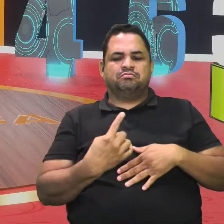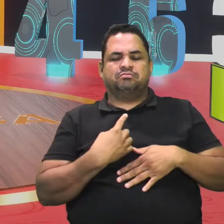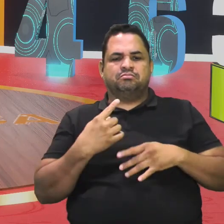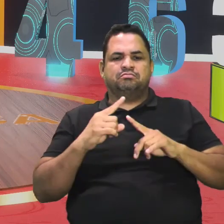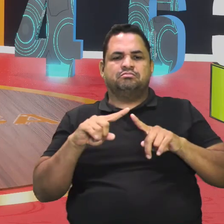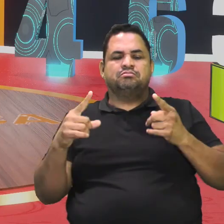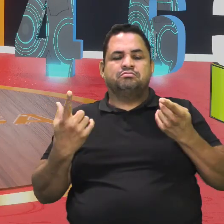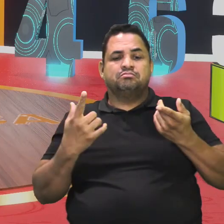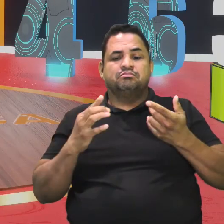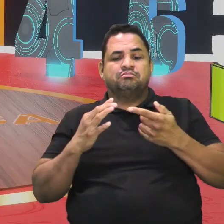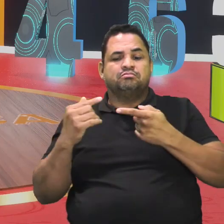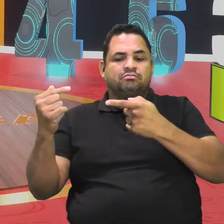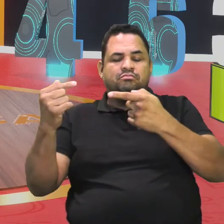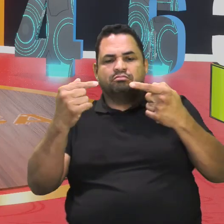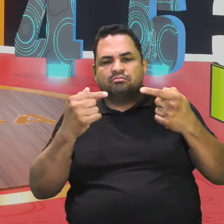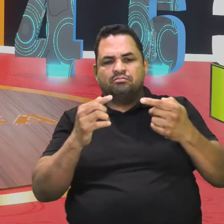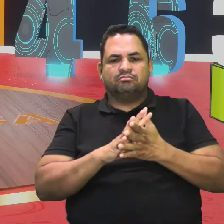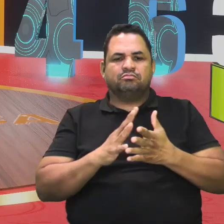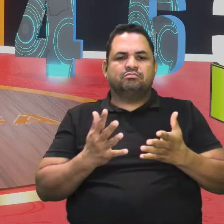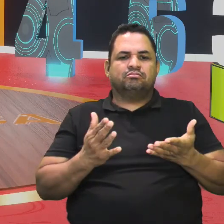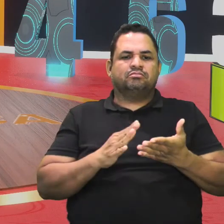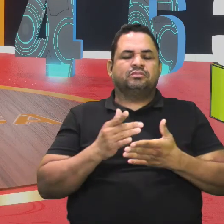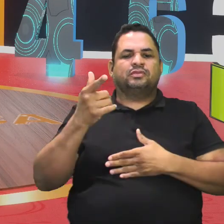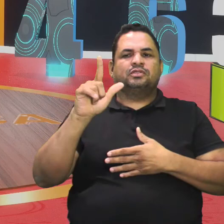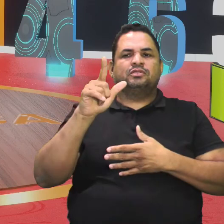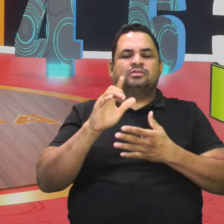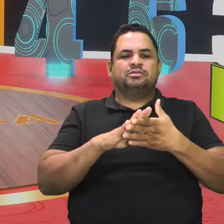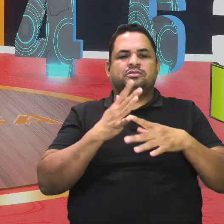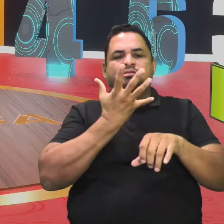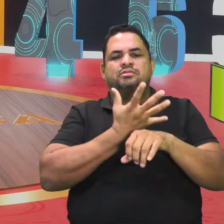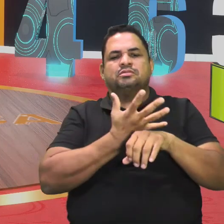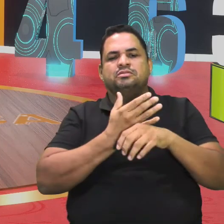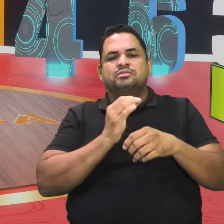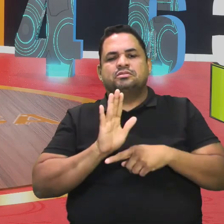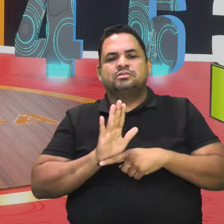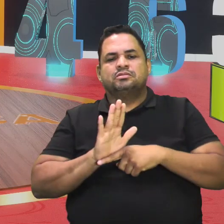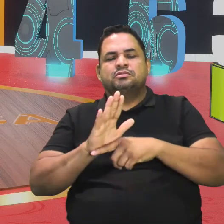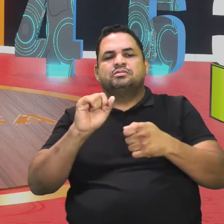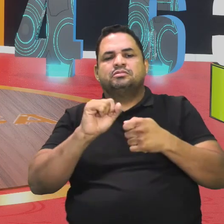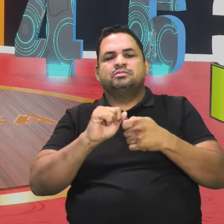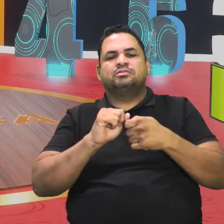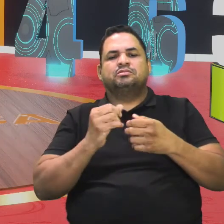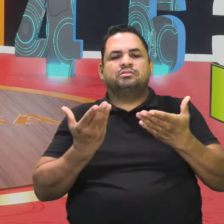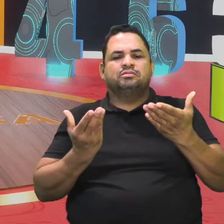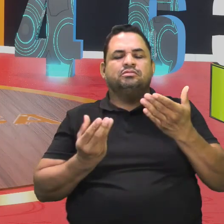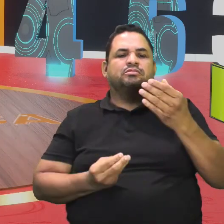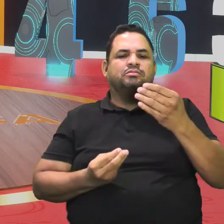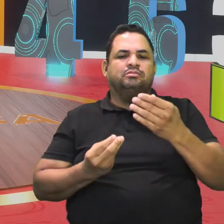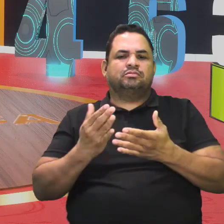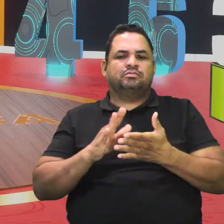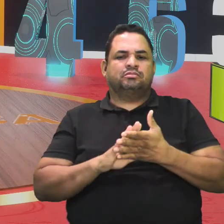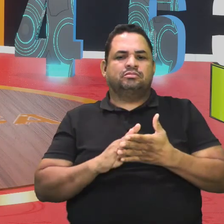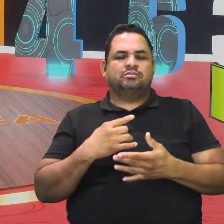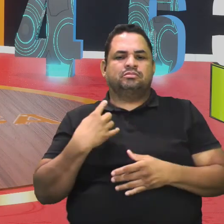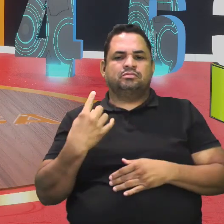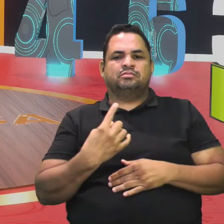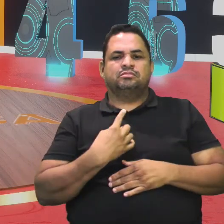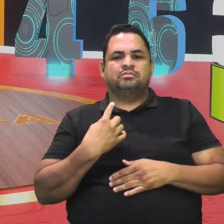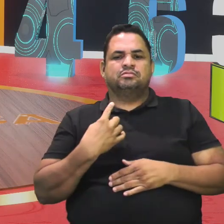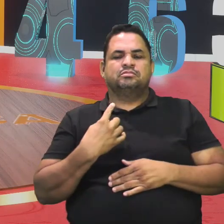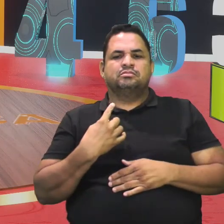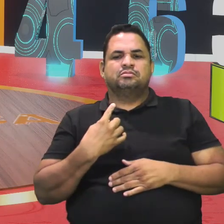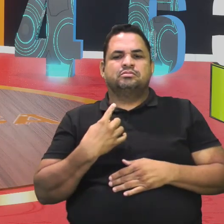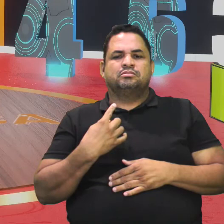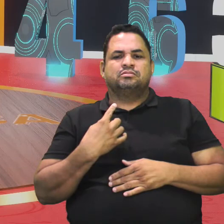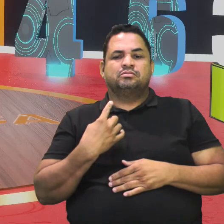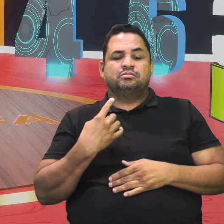sozinha, né? Mas ao mesmo tempo está o tempo todo ligada com as demais, contribuindo, fazendo parte, não adianta. Ela é sozinha, mas ela é